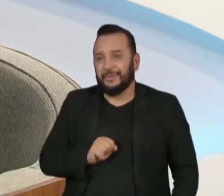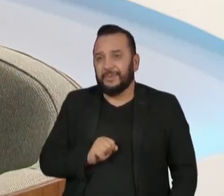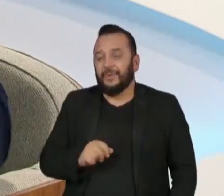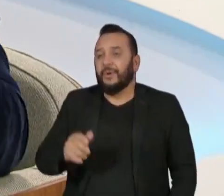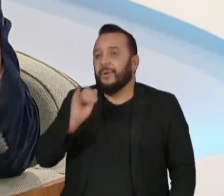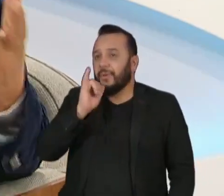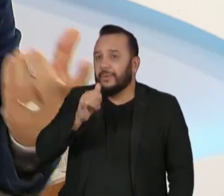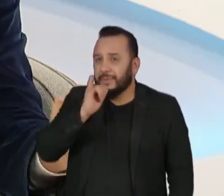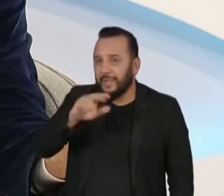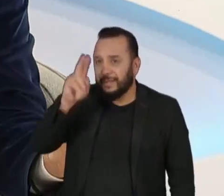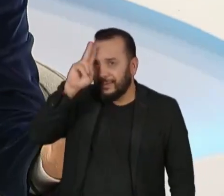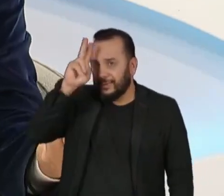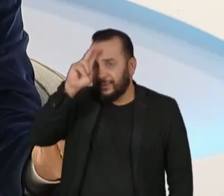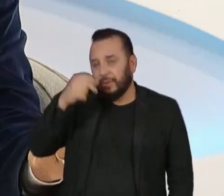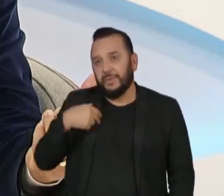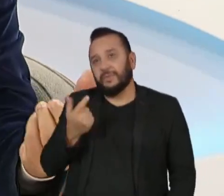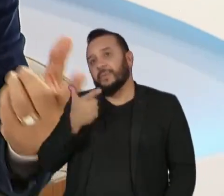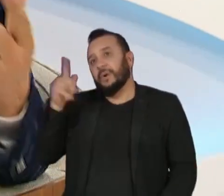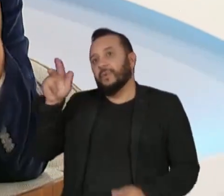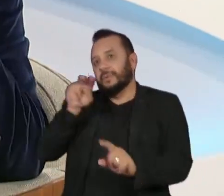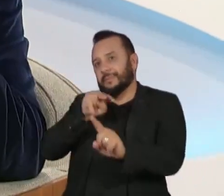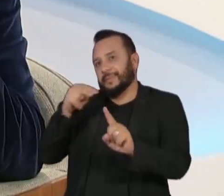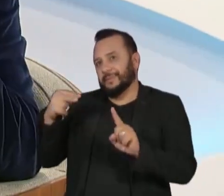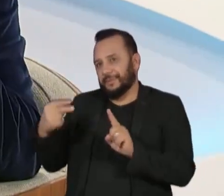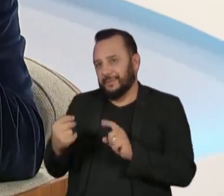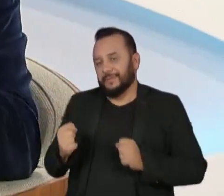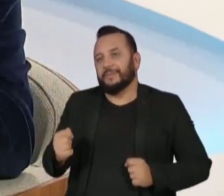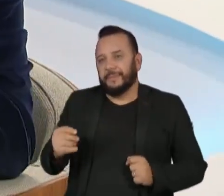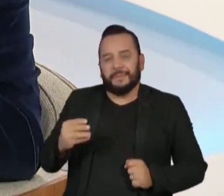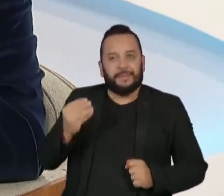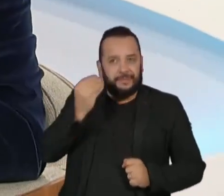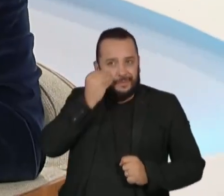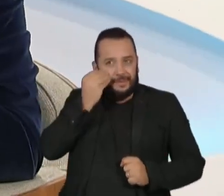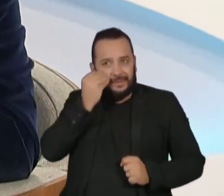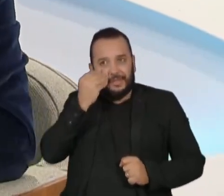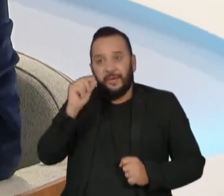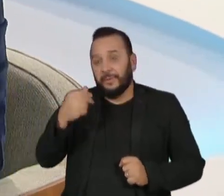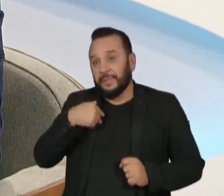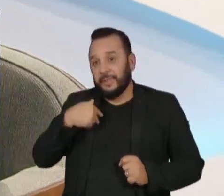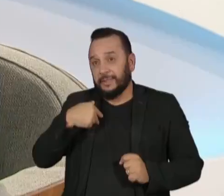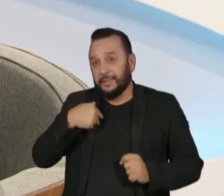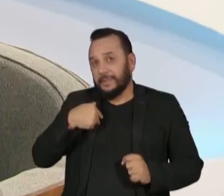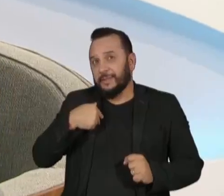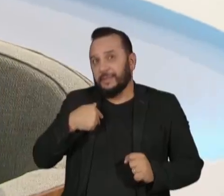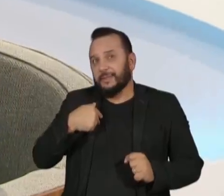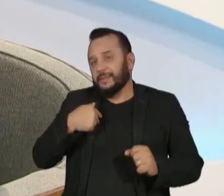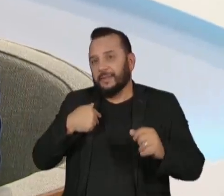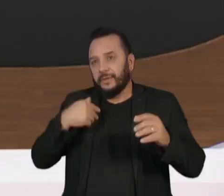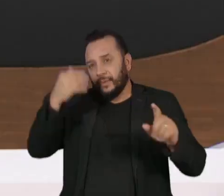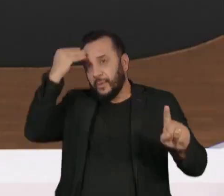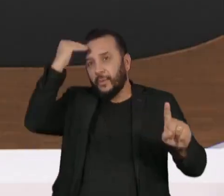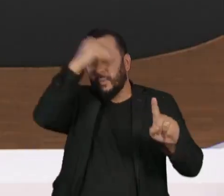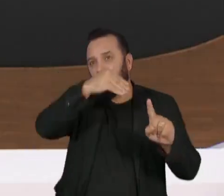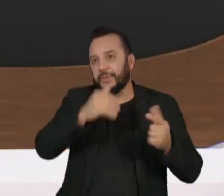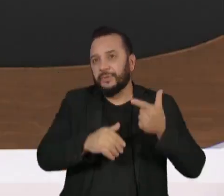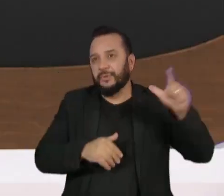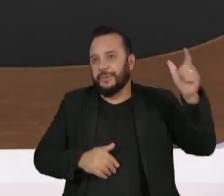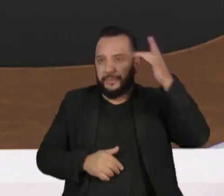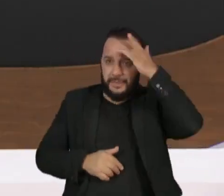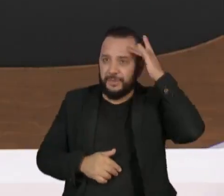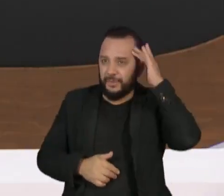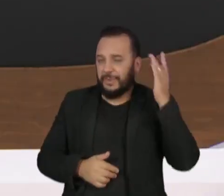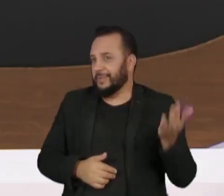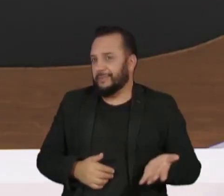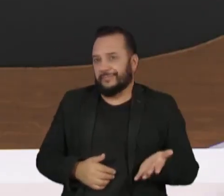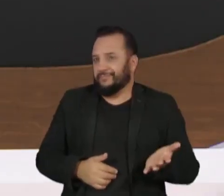contar a história de um outro jeito para favorecer e jogar para terceirizar uma culpa,